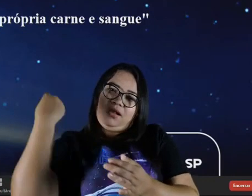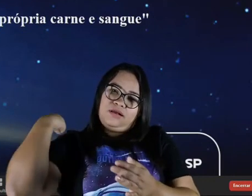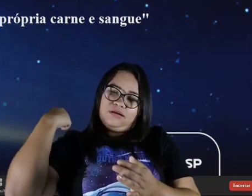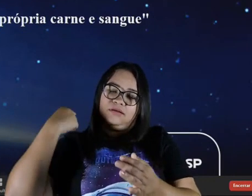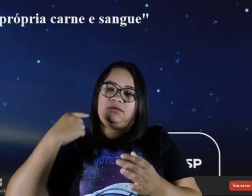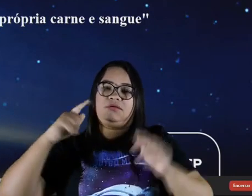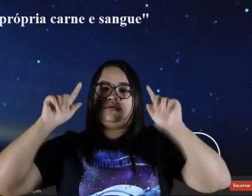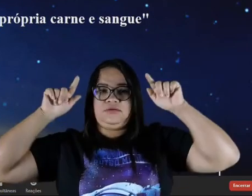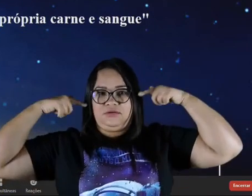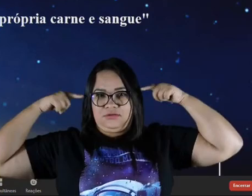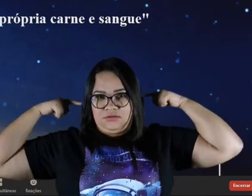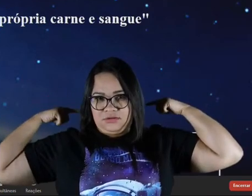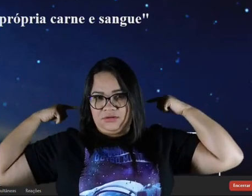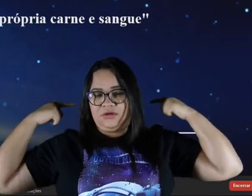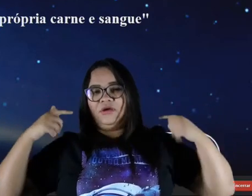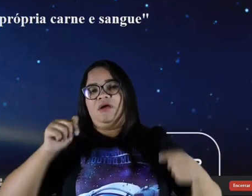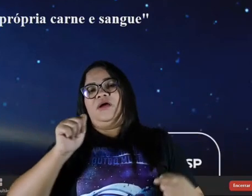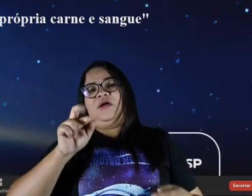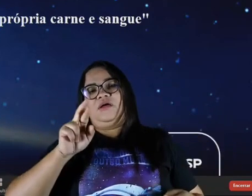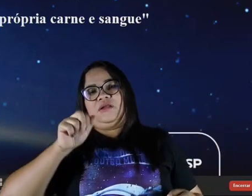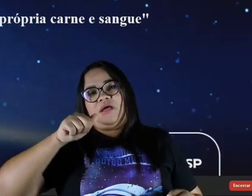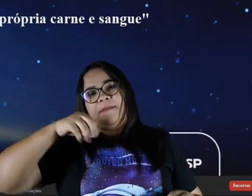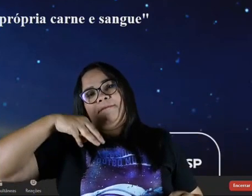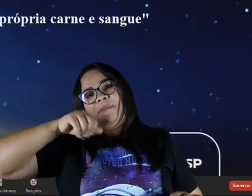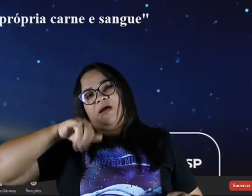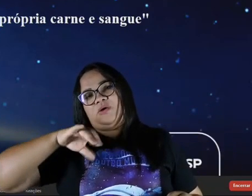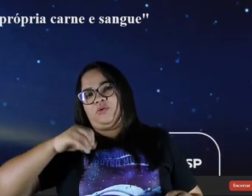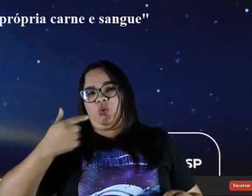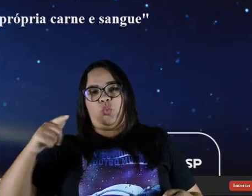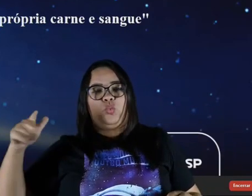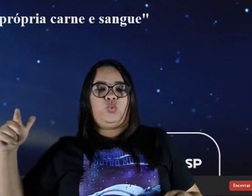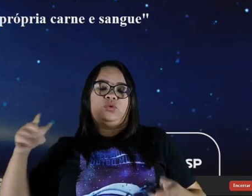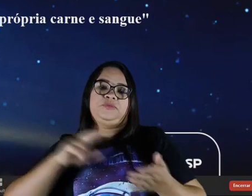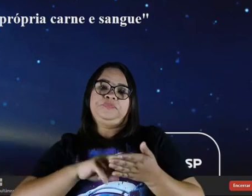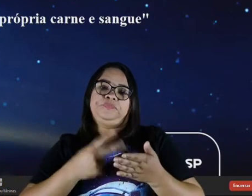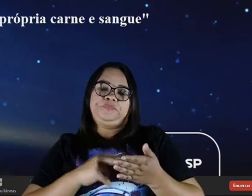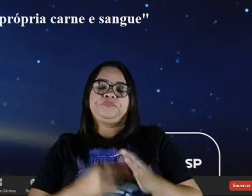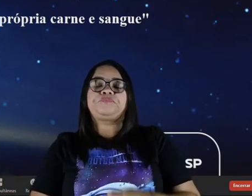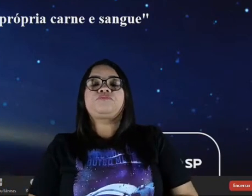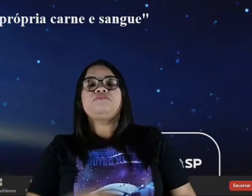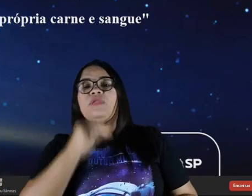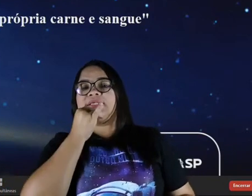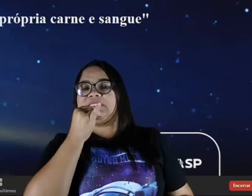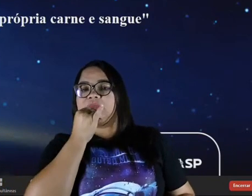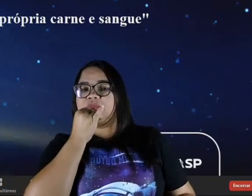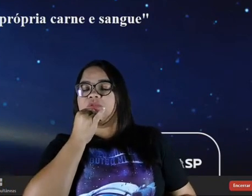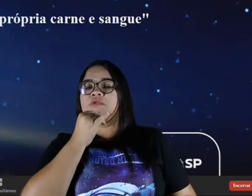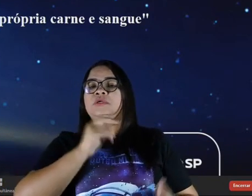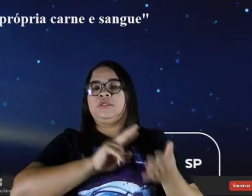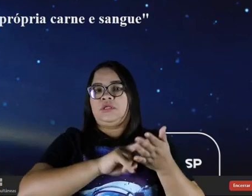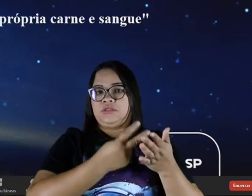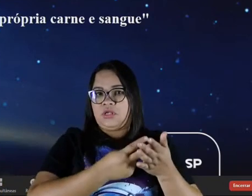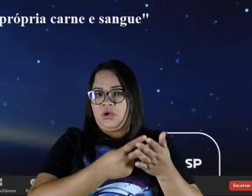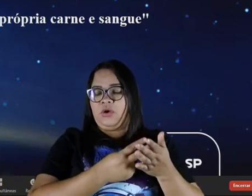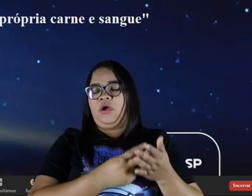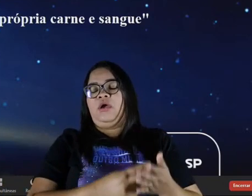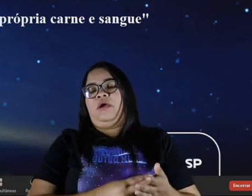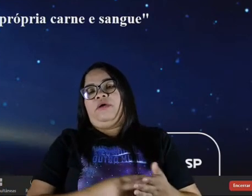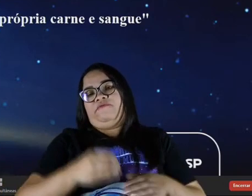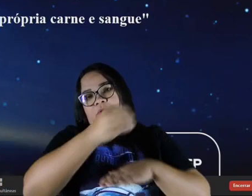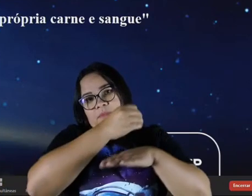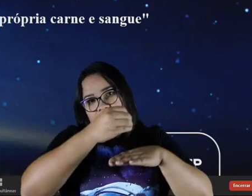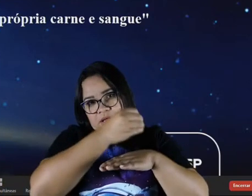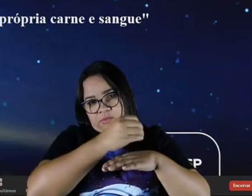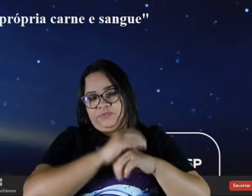e aramaico e outras traduções também. Agora eu vou dar alguns exemplos para vocês de traduções formais e dinâmicas. Por exemplo, em Gênesis